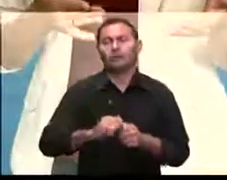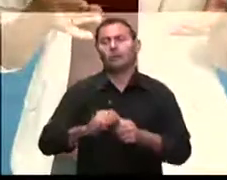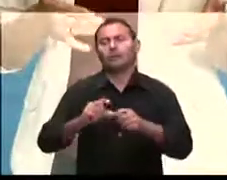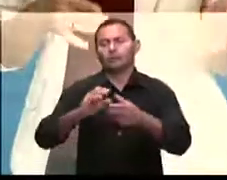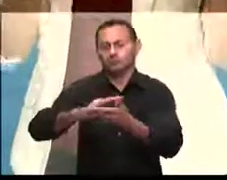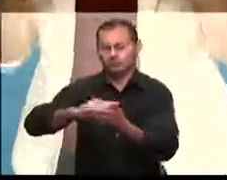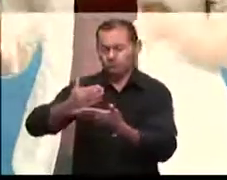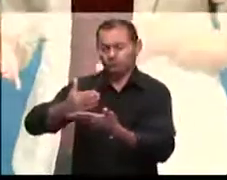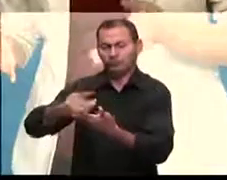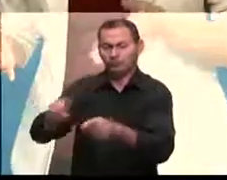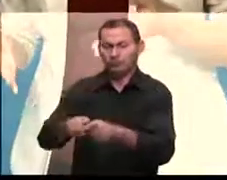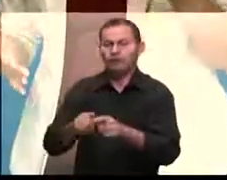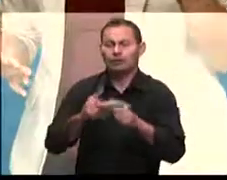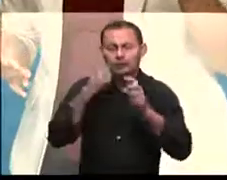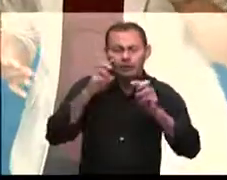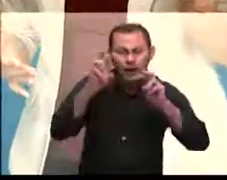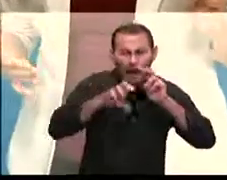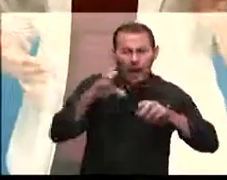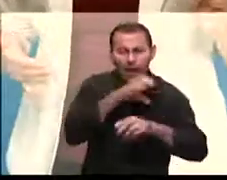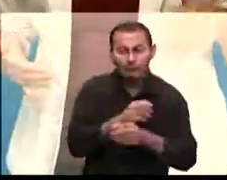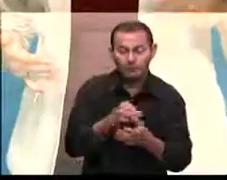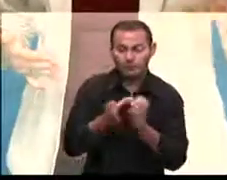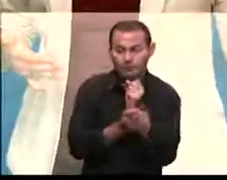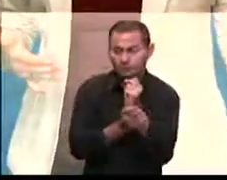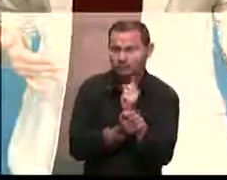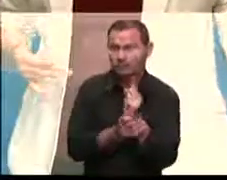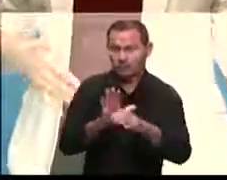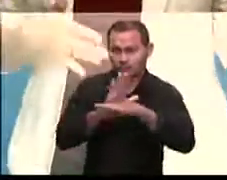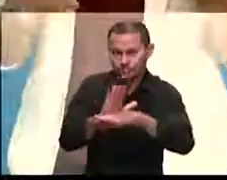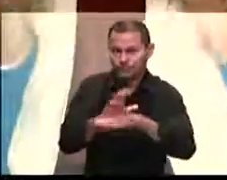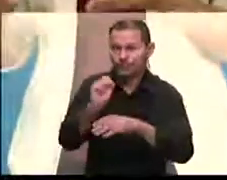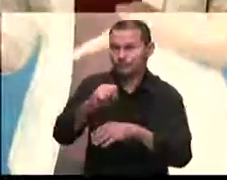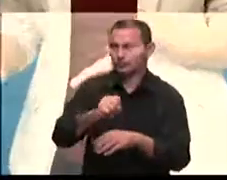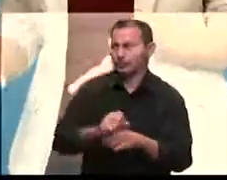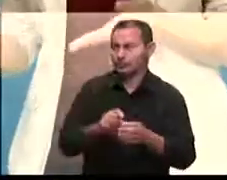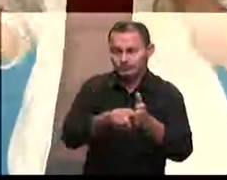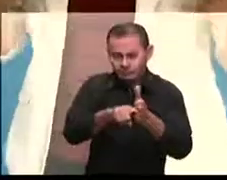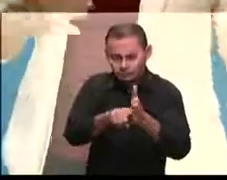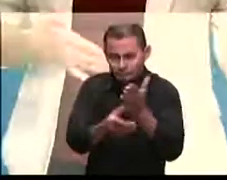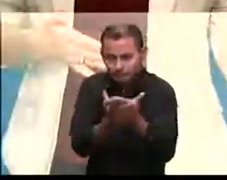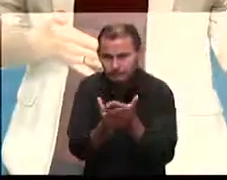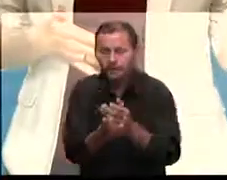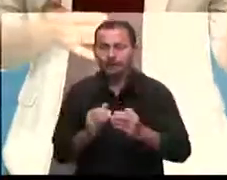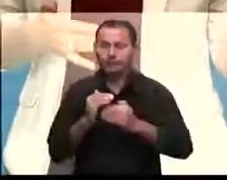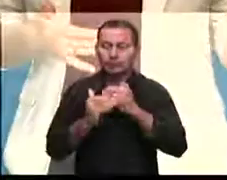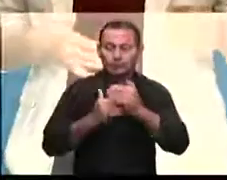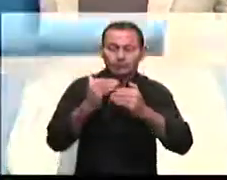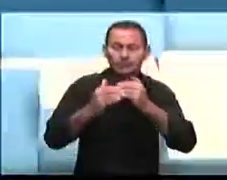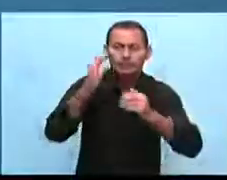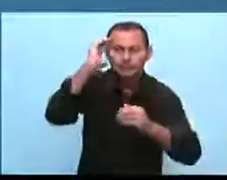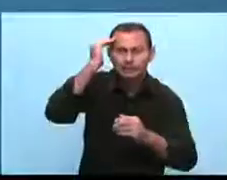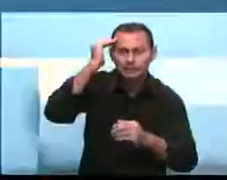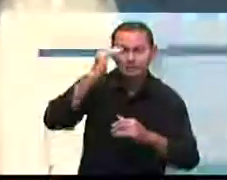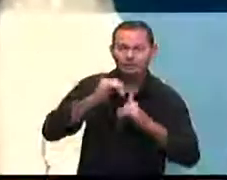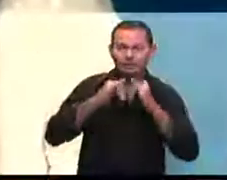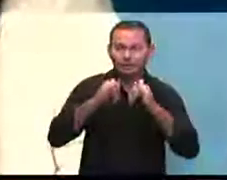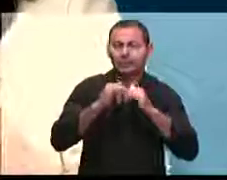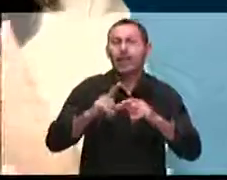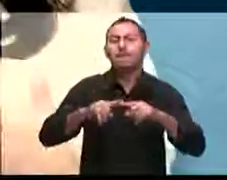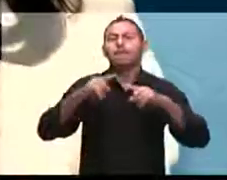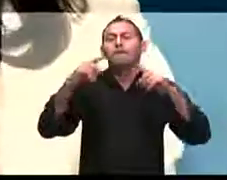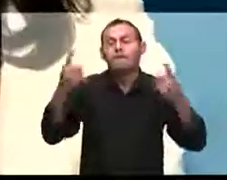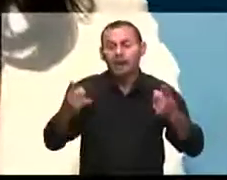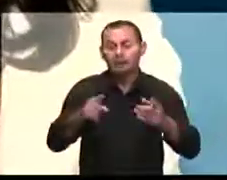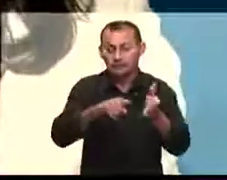mais mobilidade, velocidade e segurança, ajudando assim no levantamento e processamento de dados. No